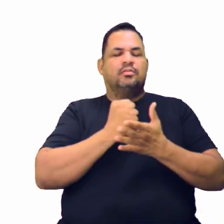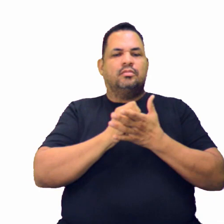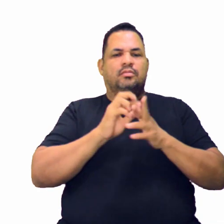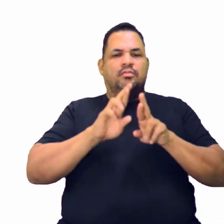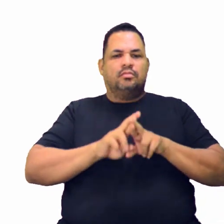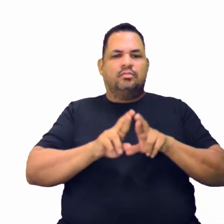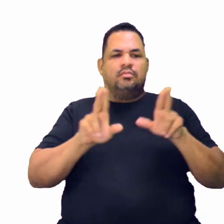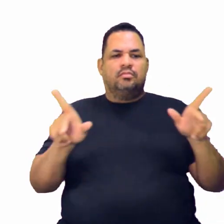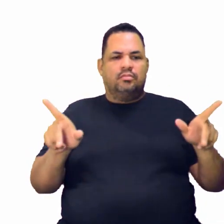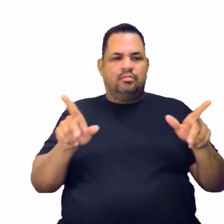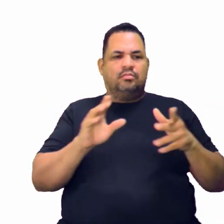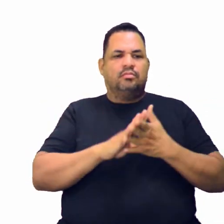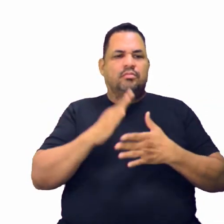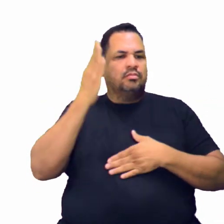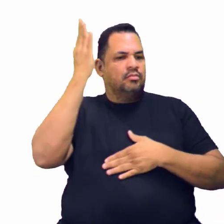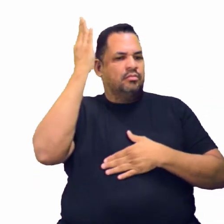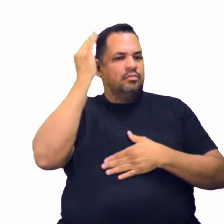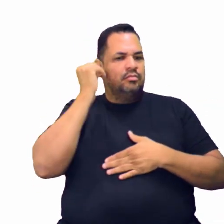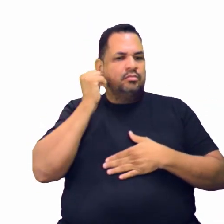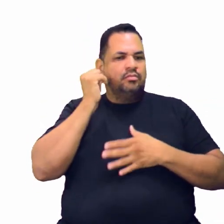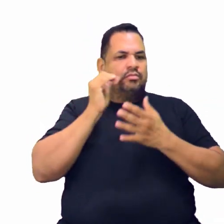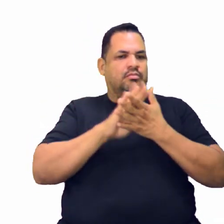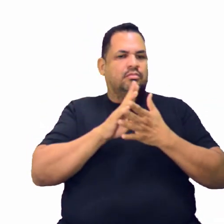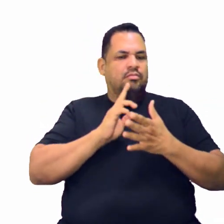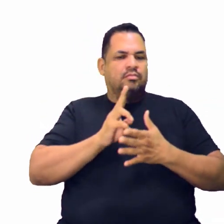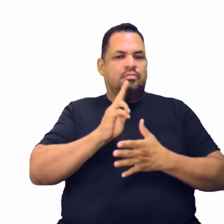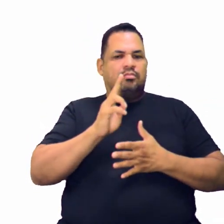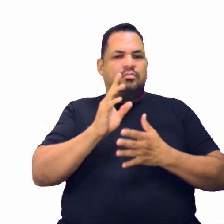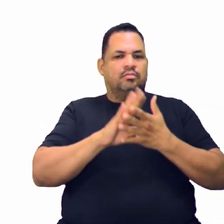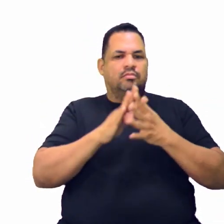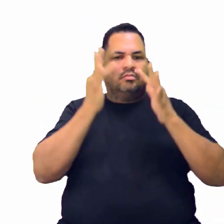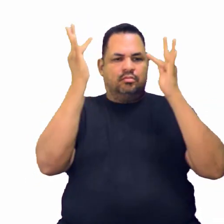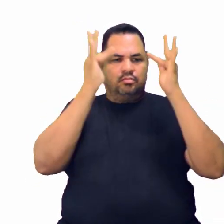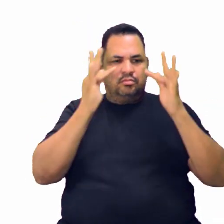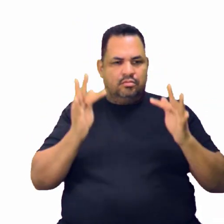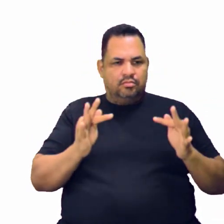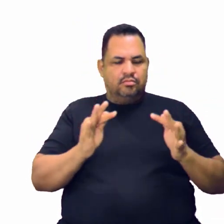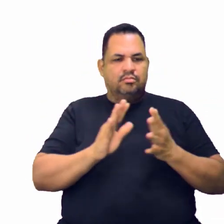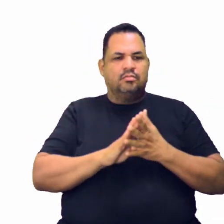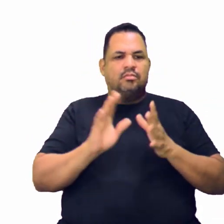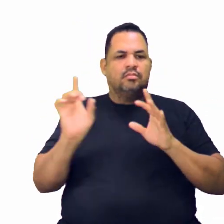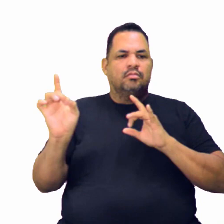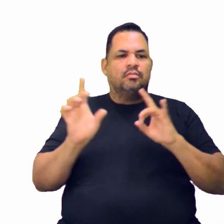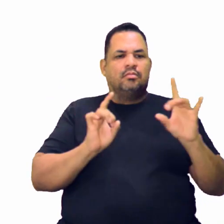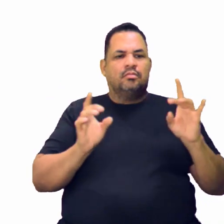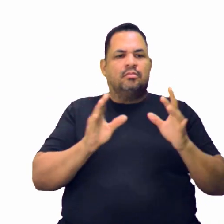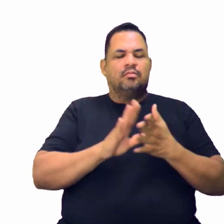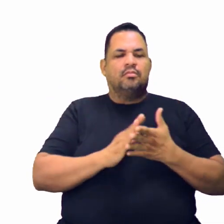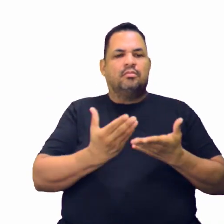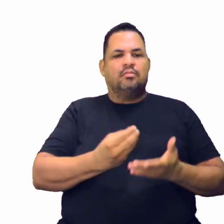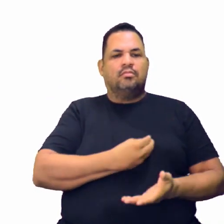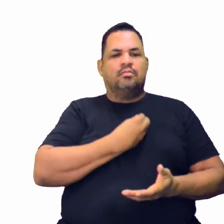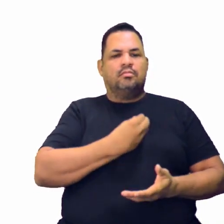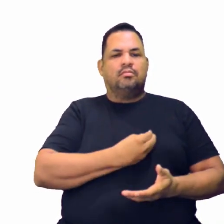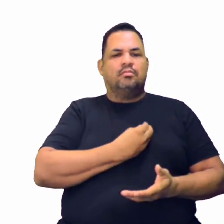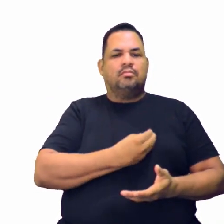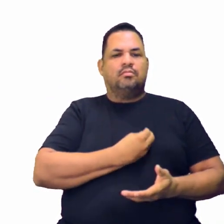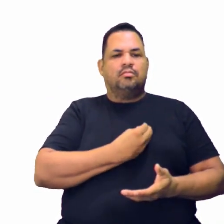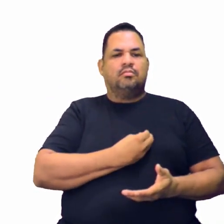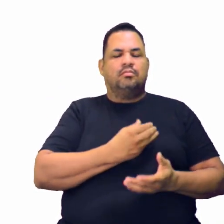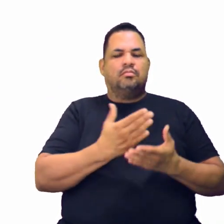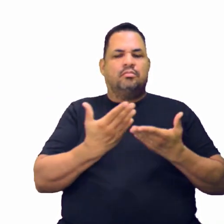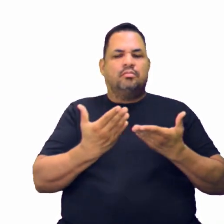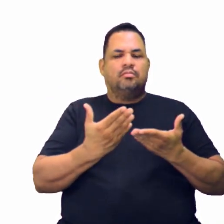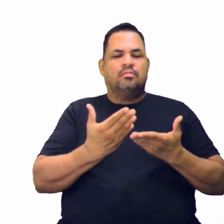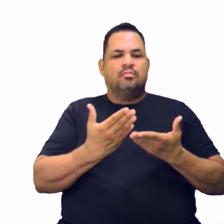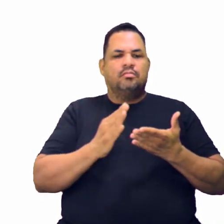por antagonismos. C, a sabedoria está em perseguir a felicidade. D, cada